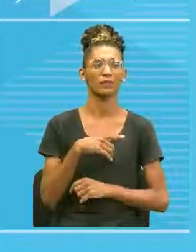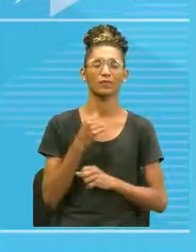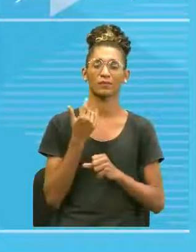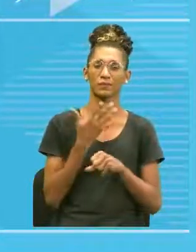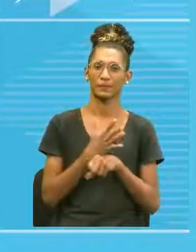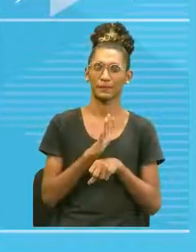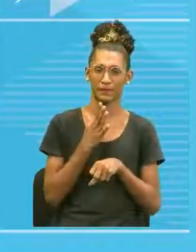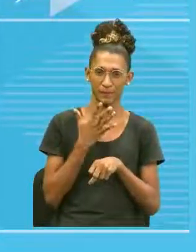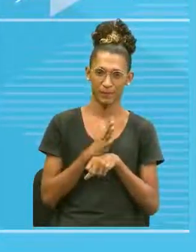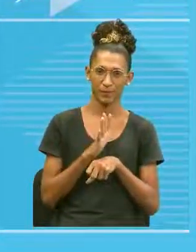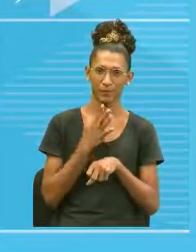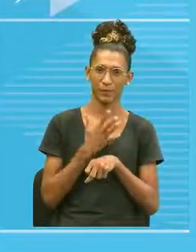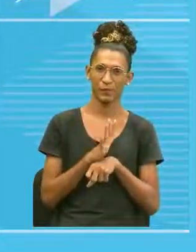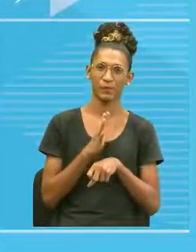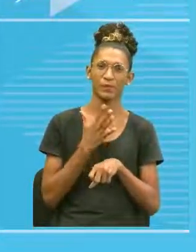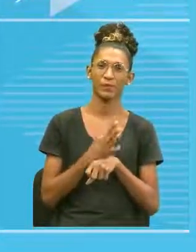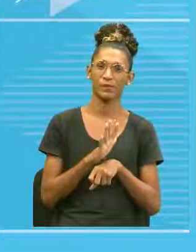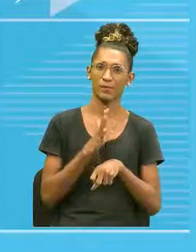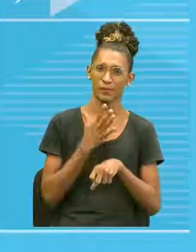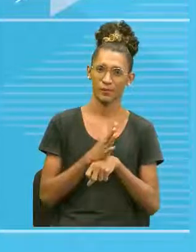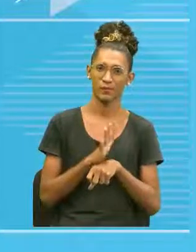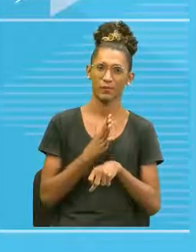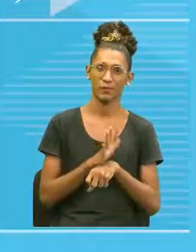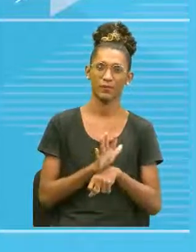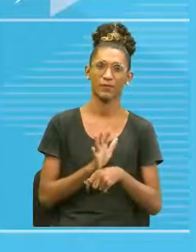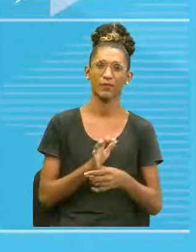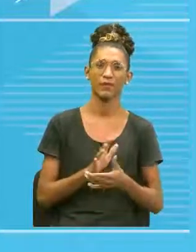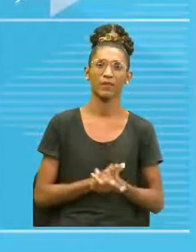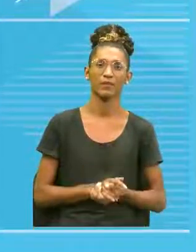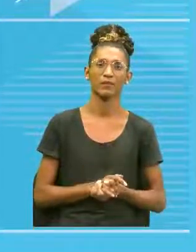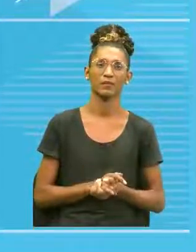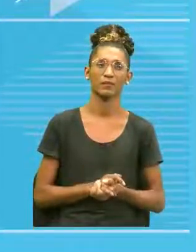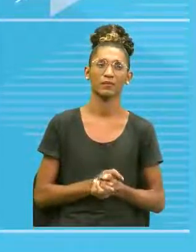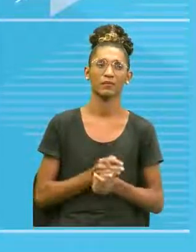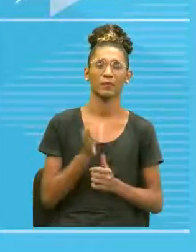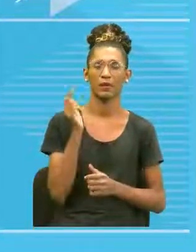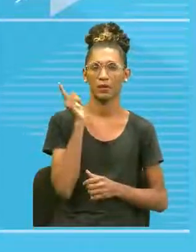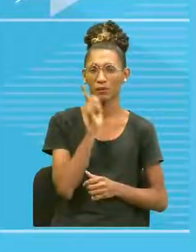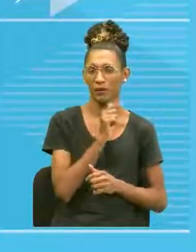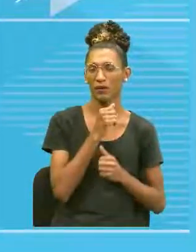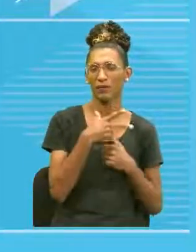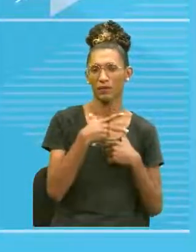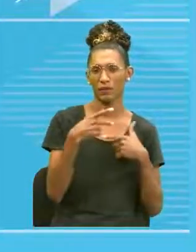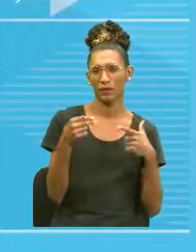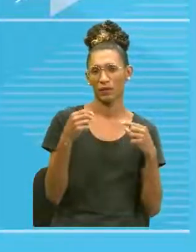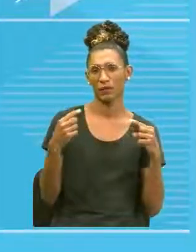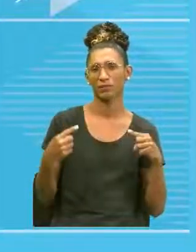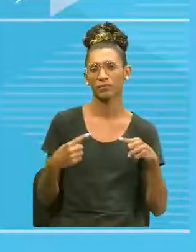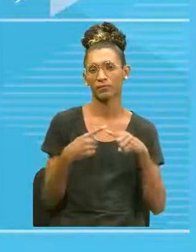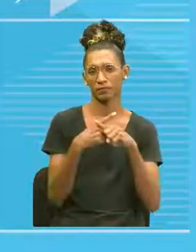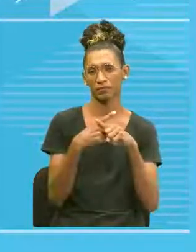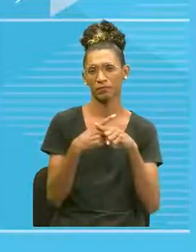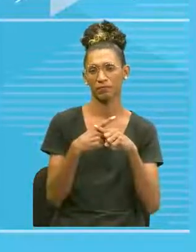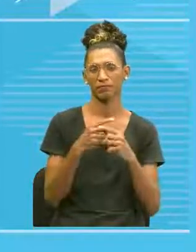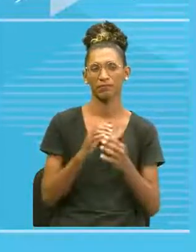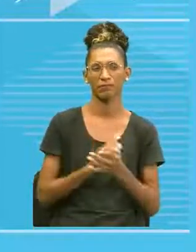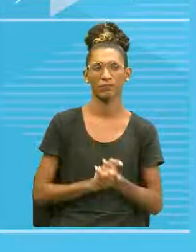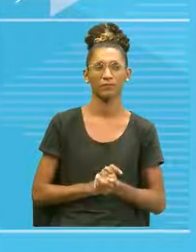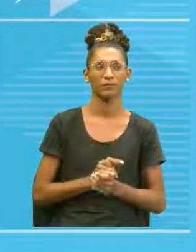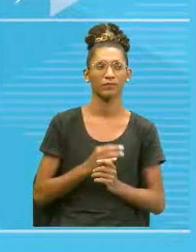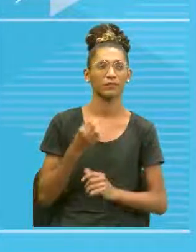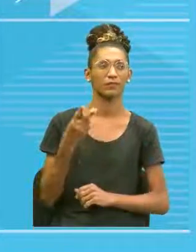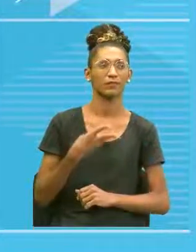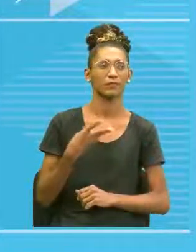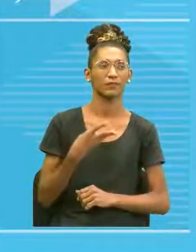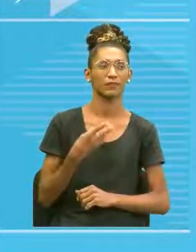muito e na para ganhar competição os três